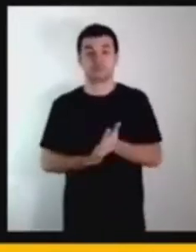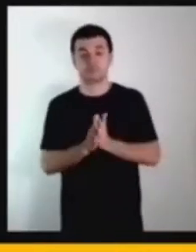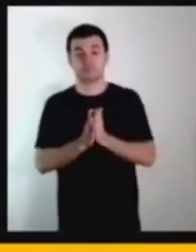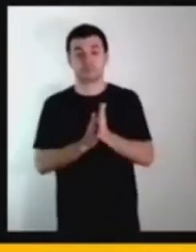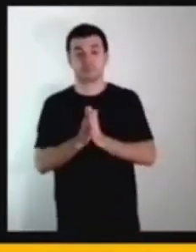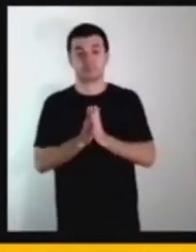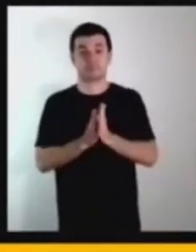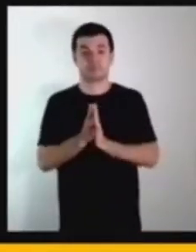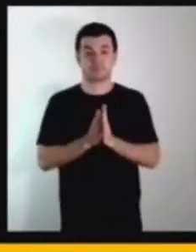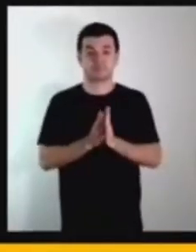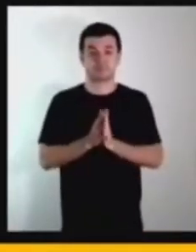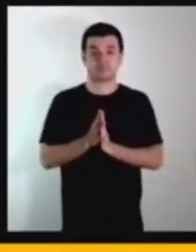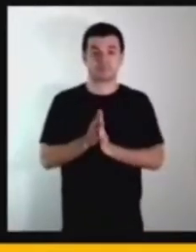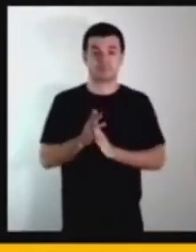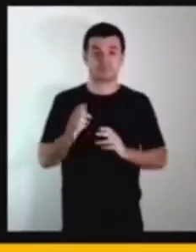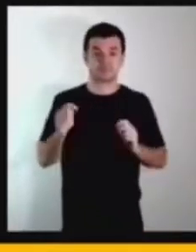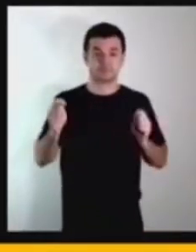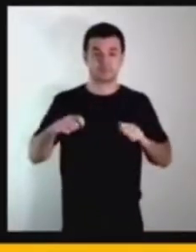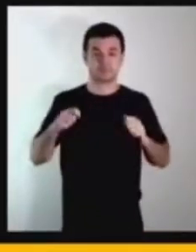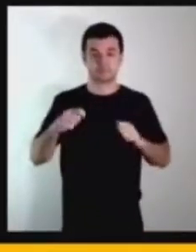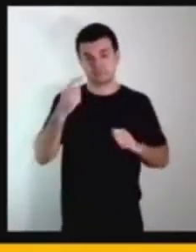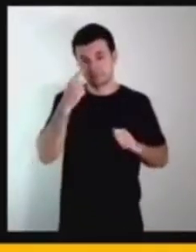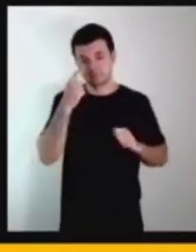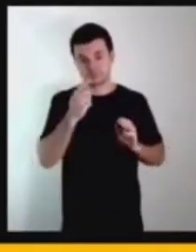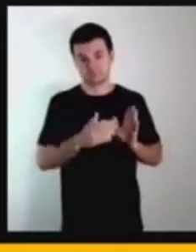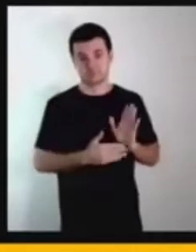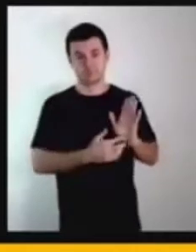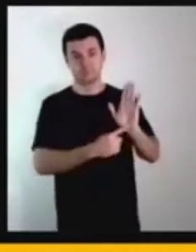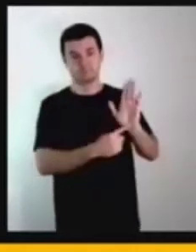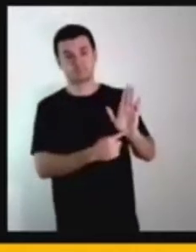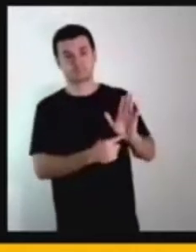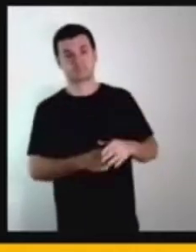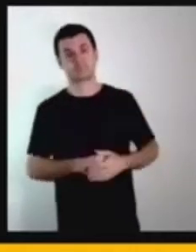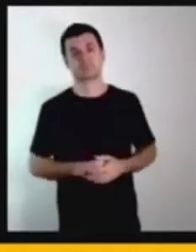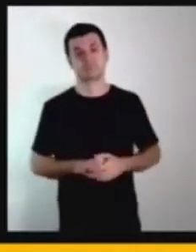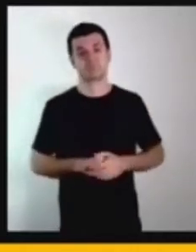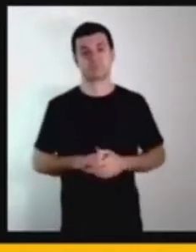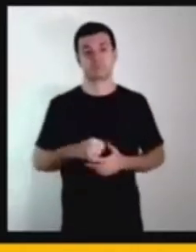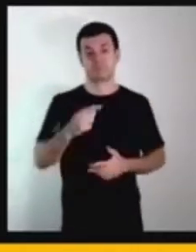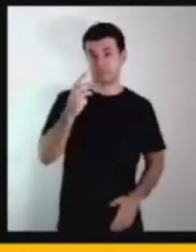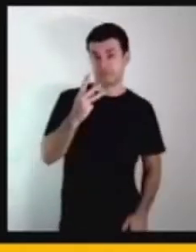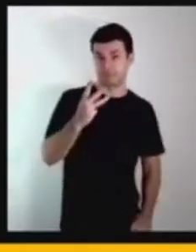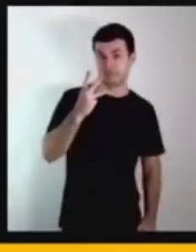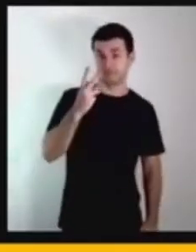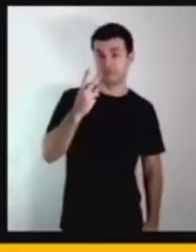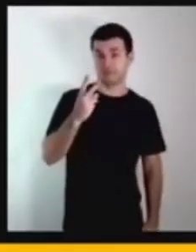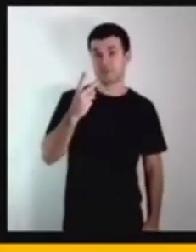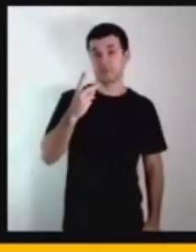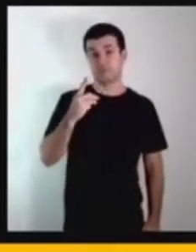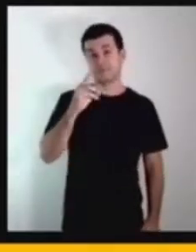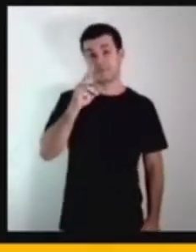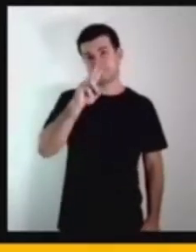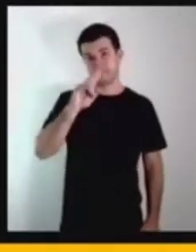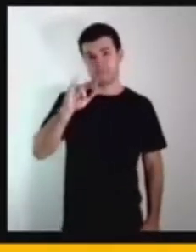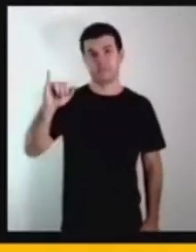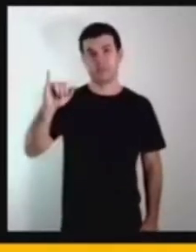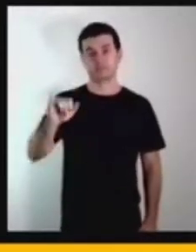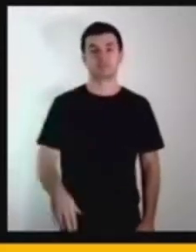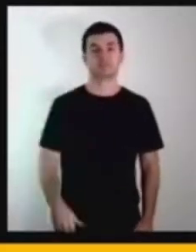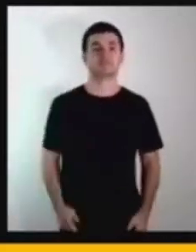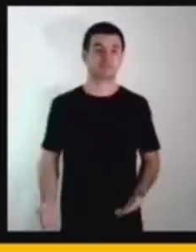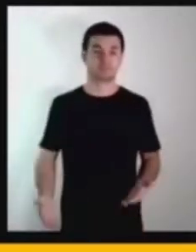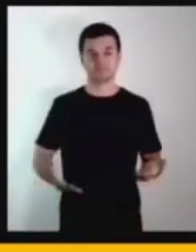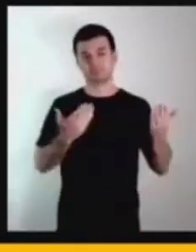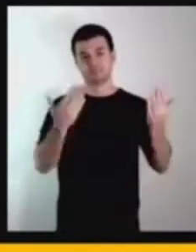Compartilha. Boa, já deu então. Então, fechou, vamos lá. É três, é dois, é um, com